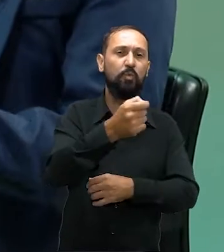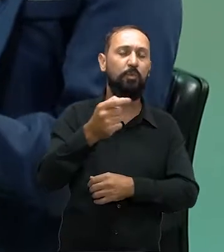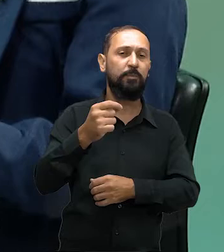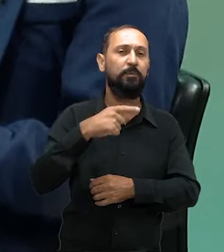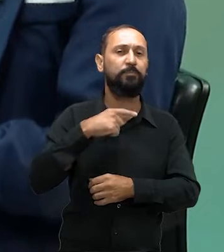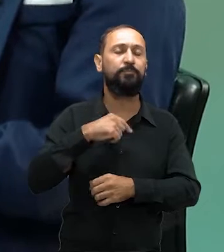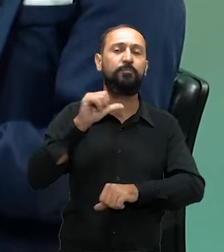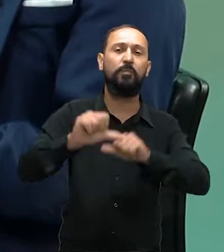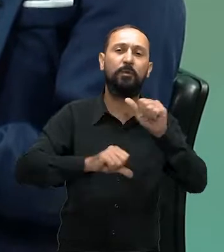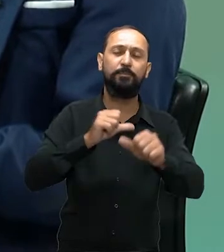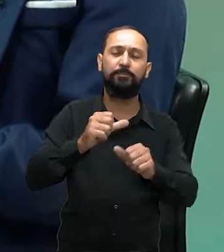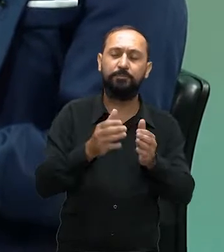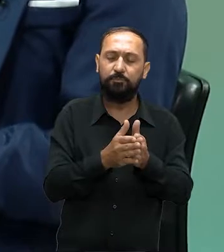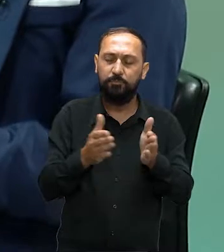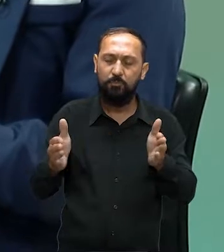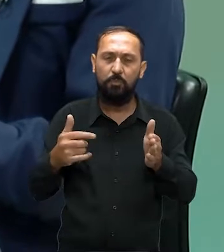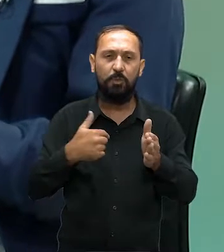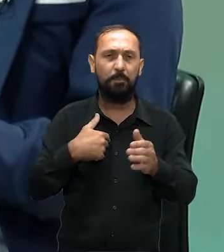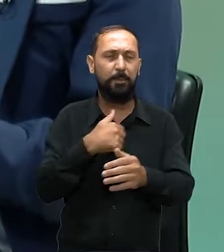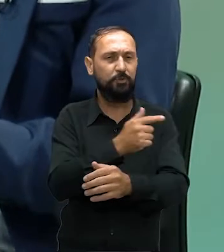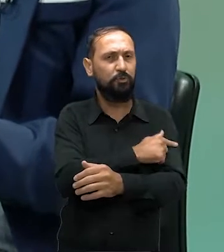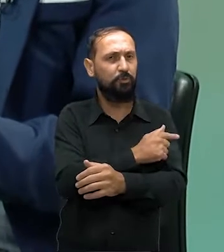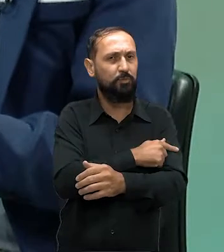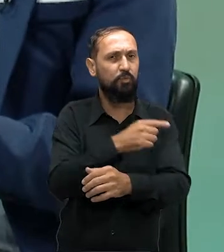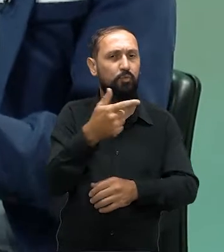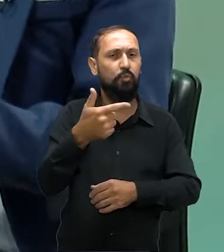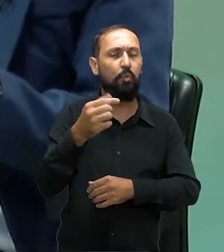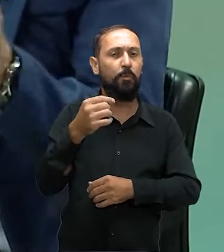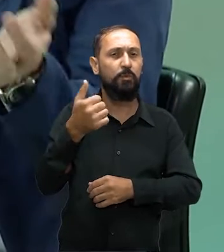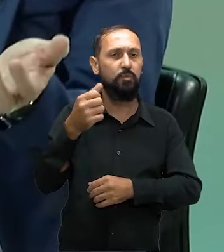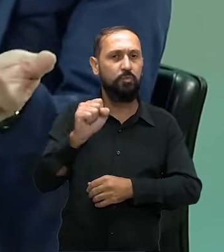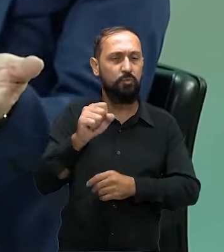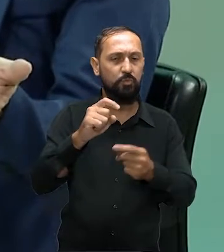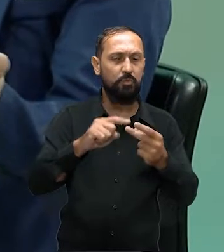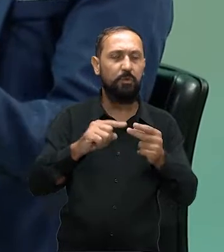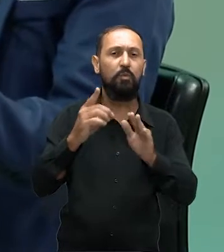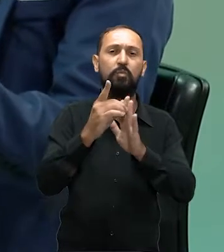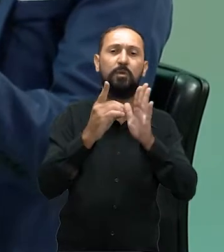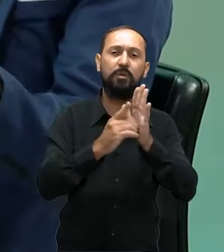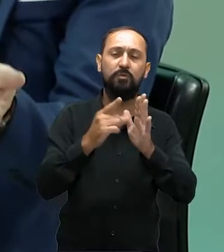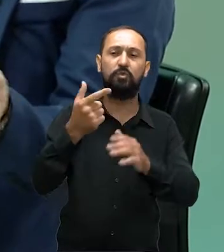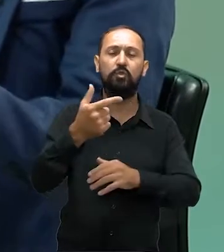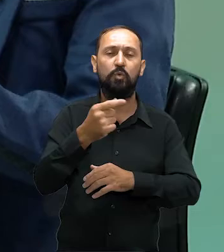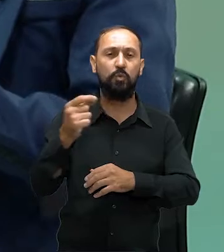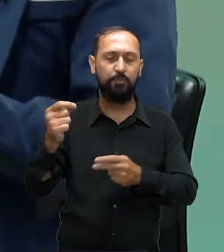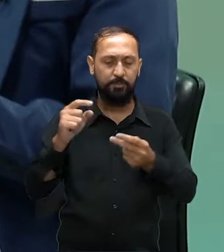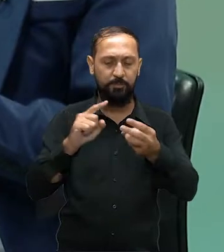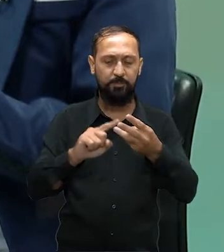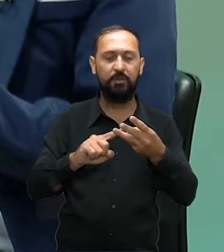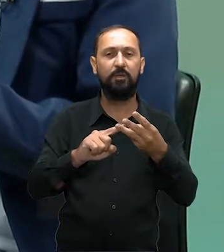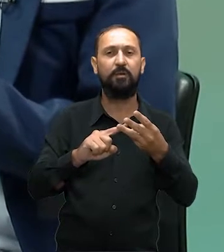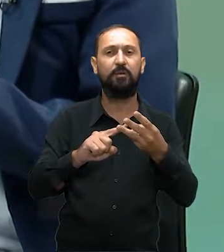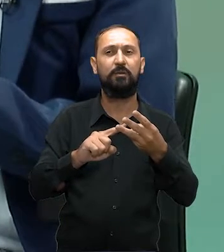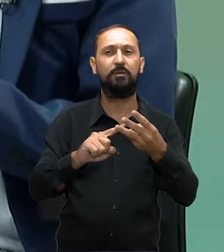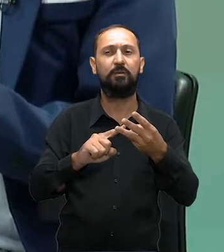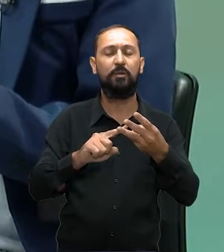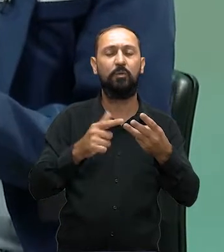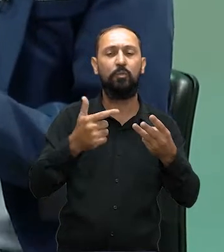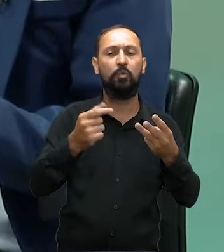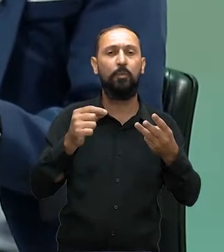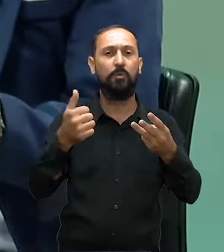uma modificação agora na minha gestão em 2018, existe um decreto de 2000, existe um decreto